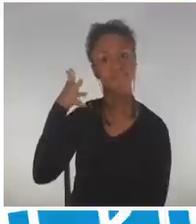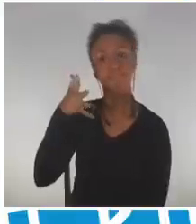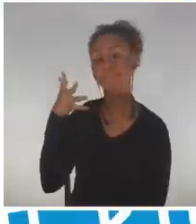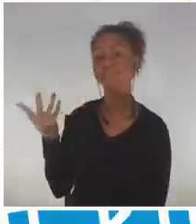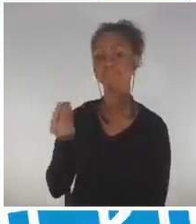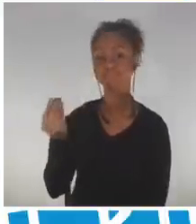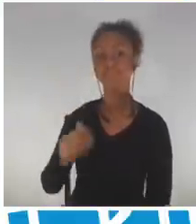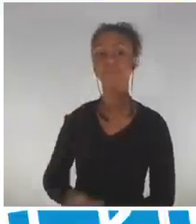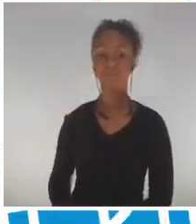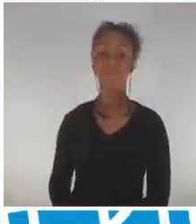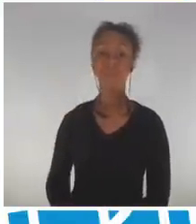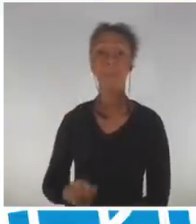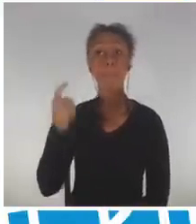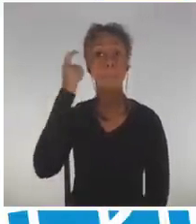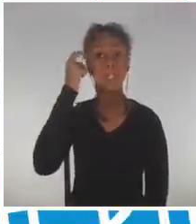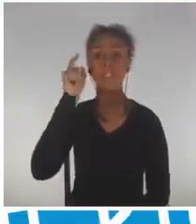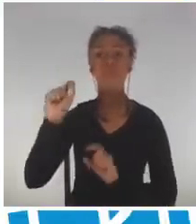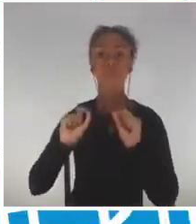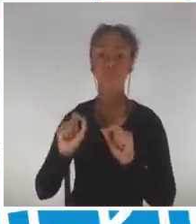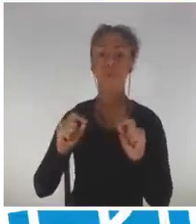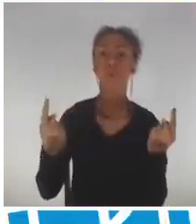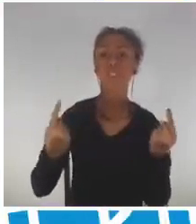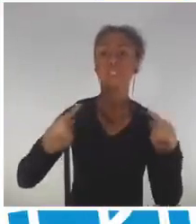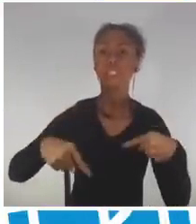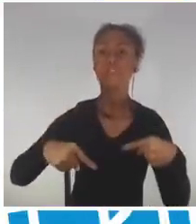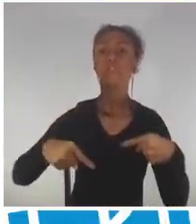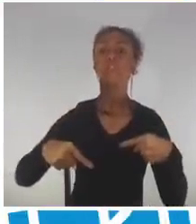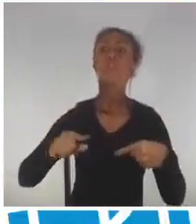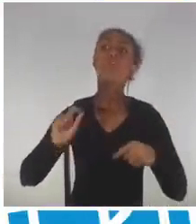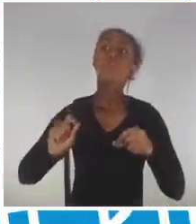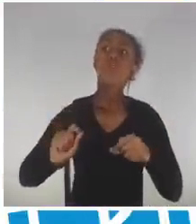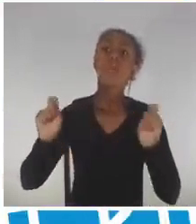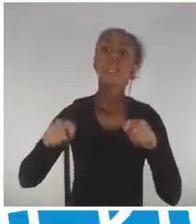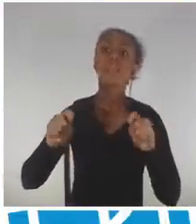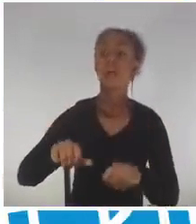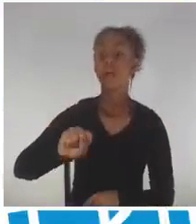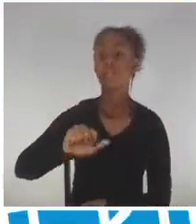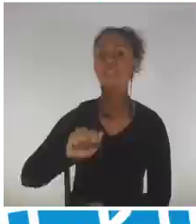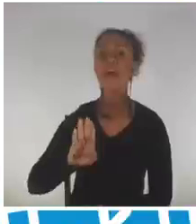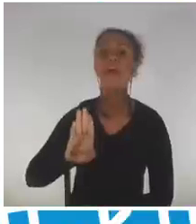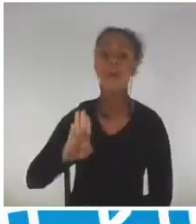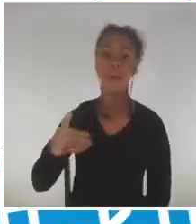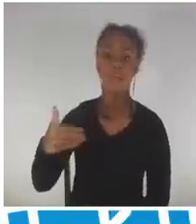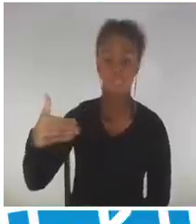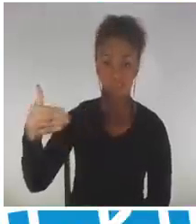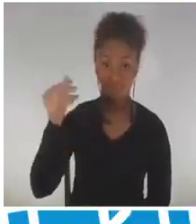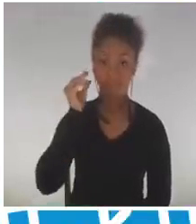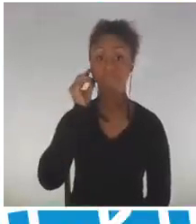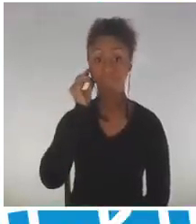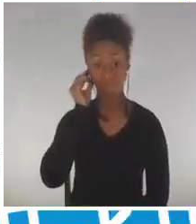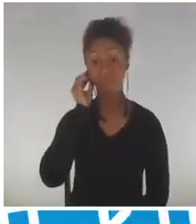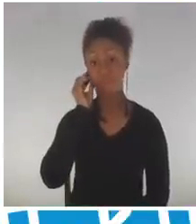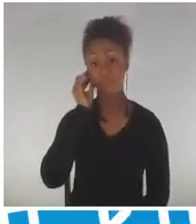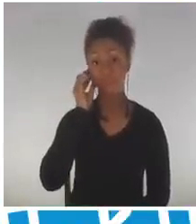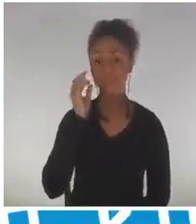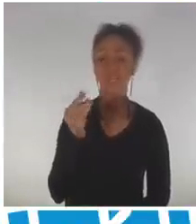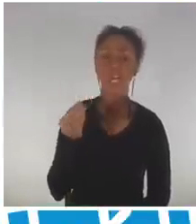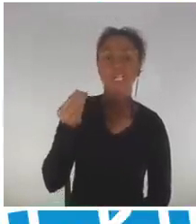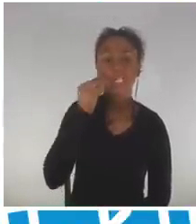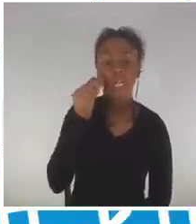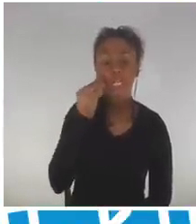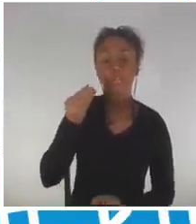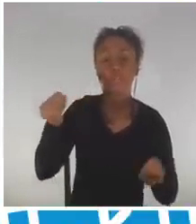em expectativas, desafios e possibilidades para o SAEB, fazendo aí algumas